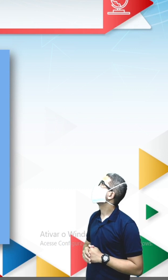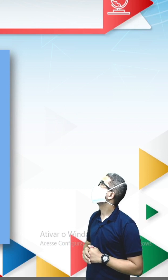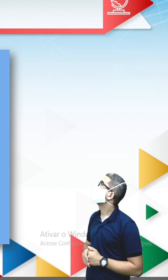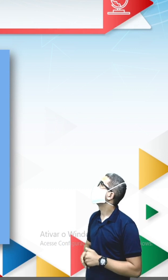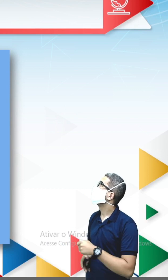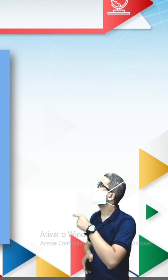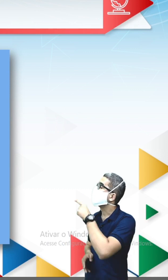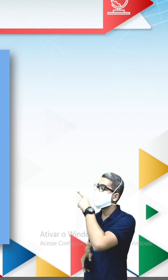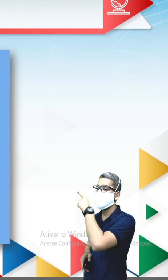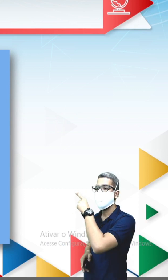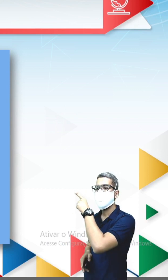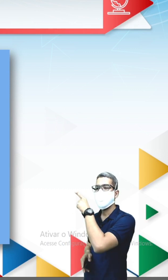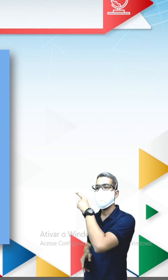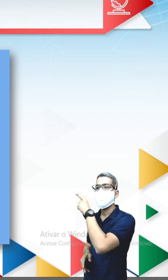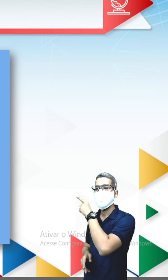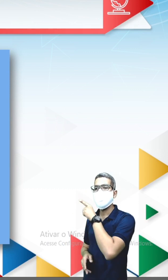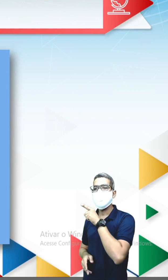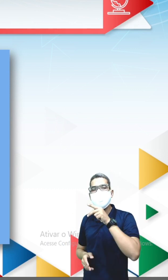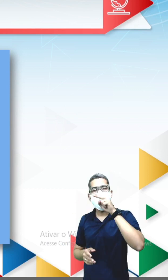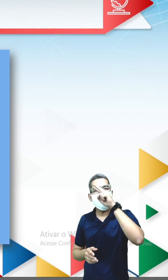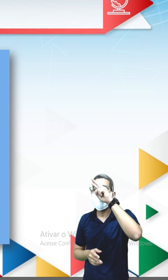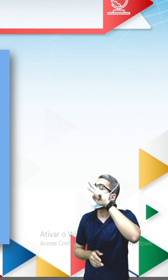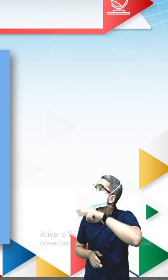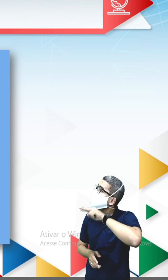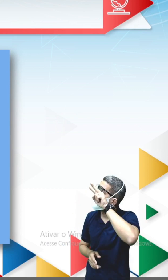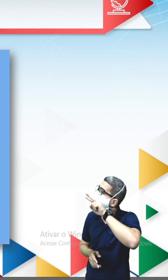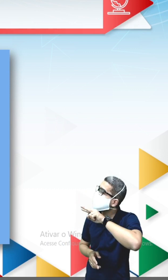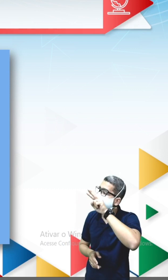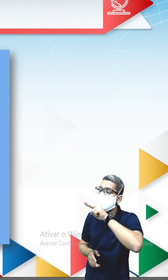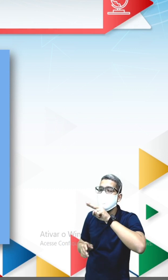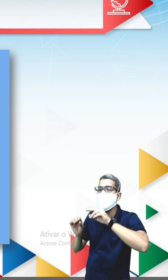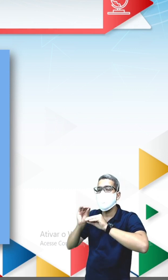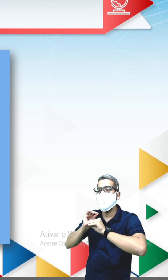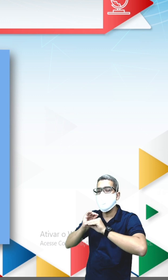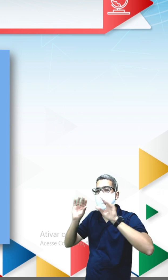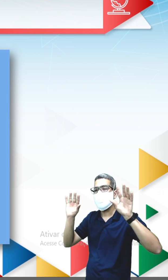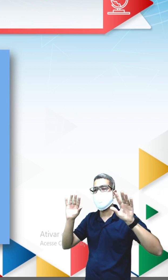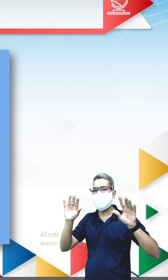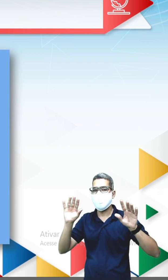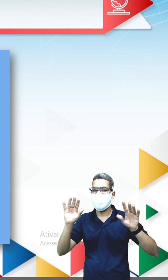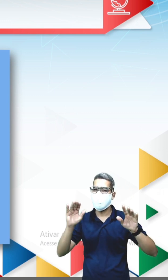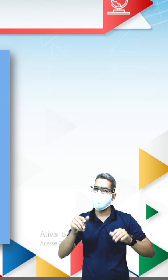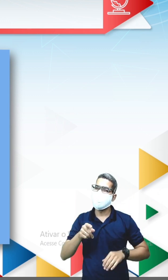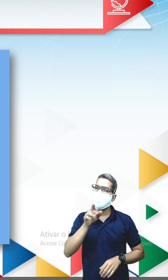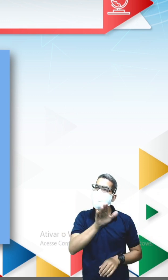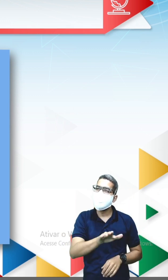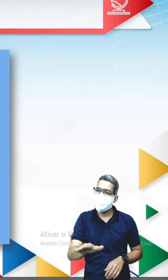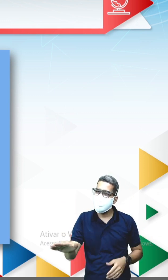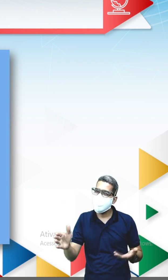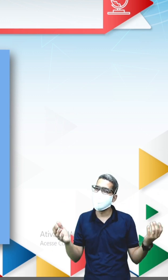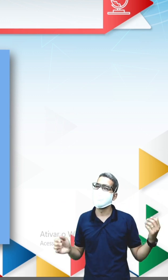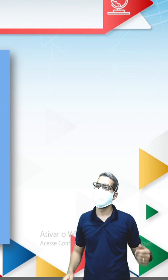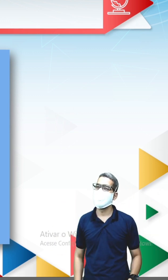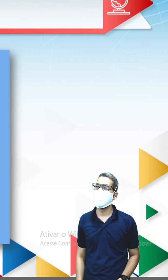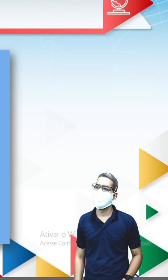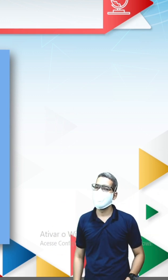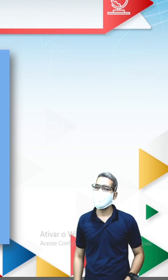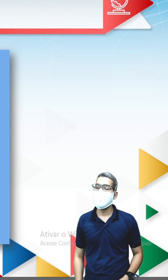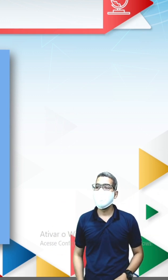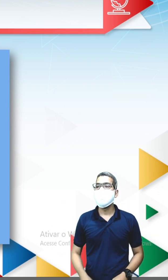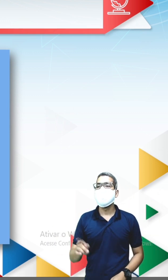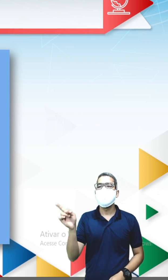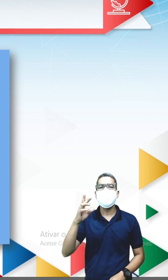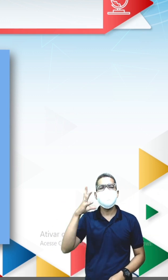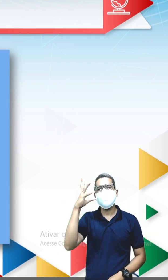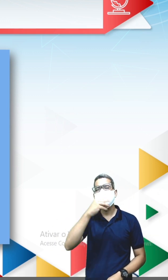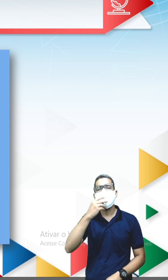pronto, preste atenção, faça uma leitura rápida. Meus cotoquinhos de gente, é linda, parece uma estrela, assim,